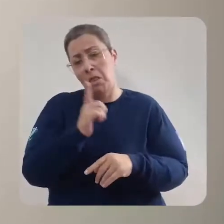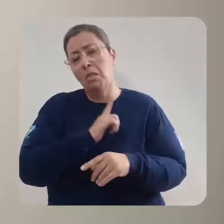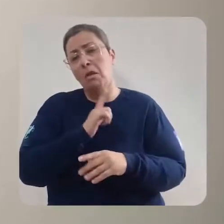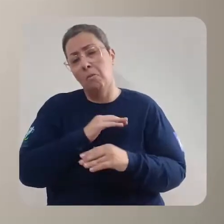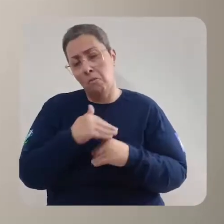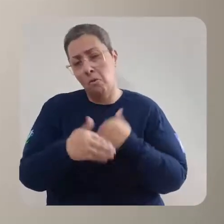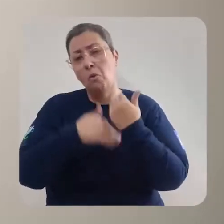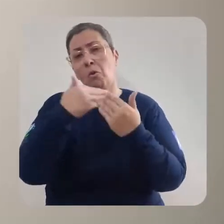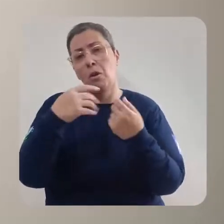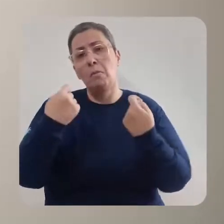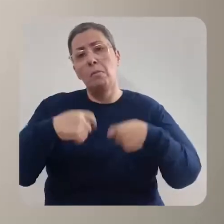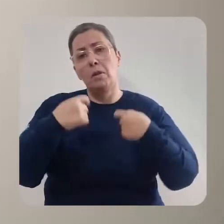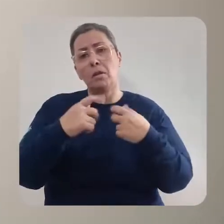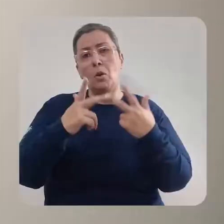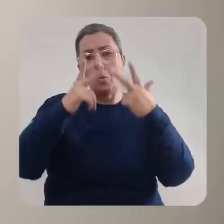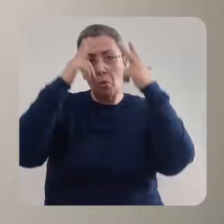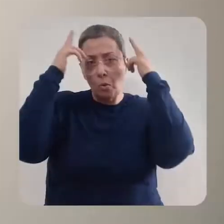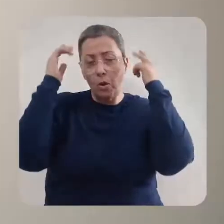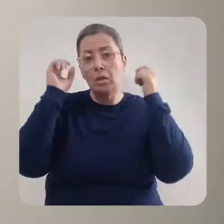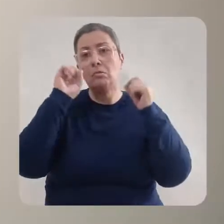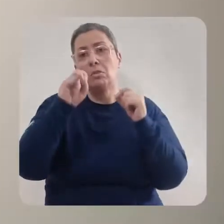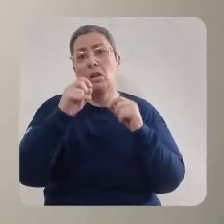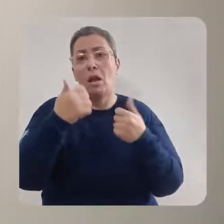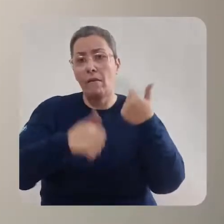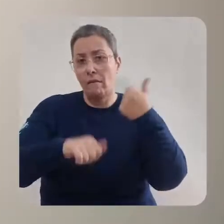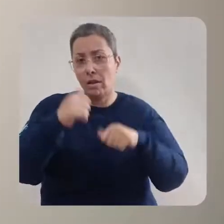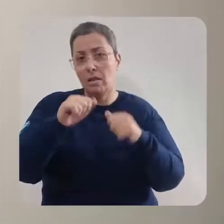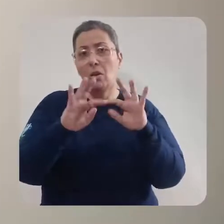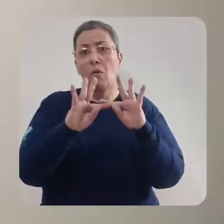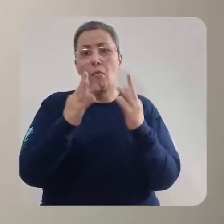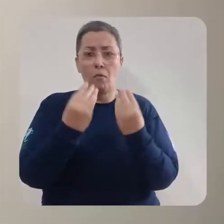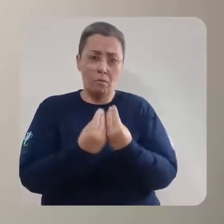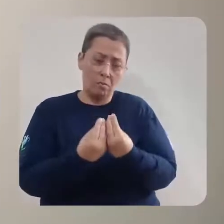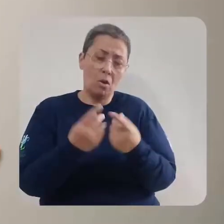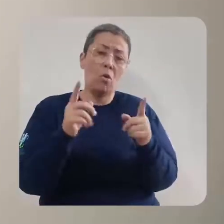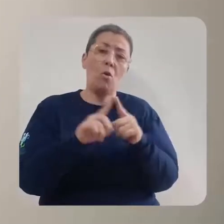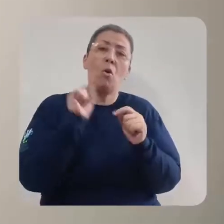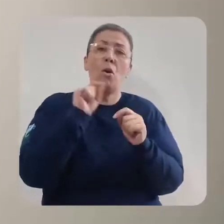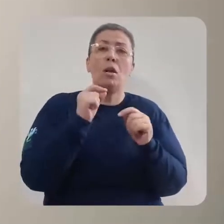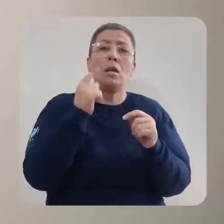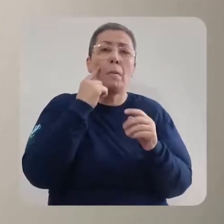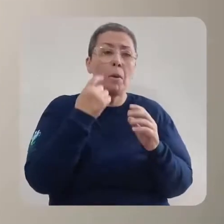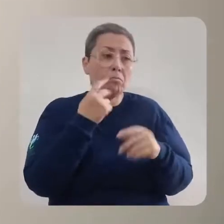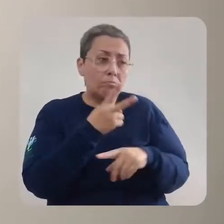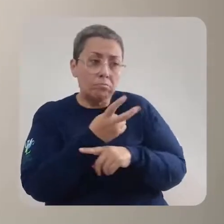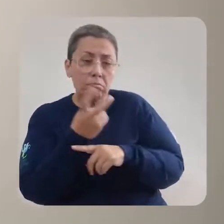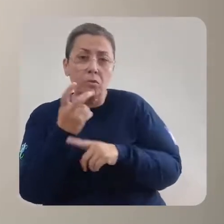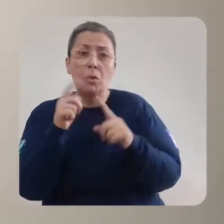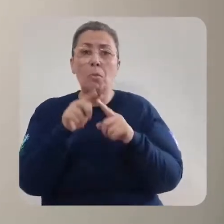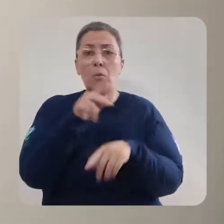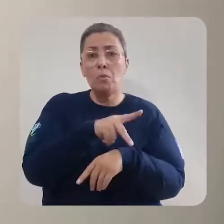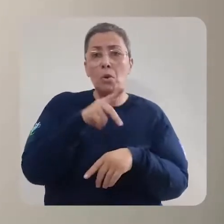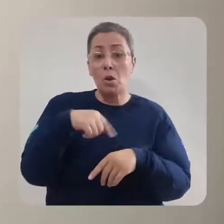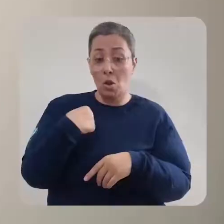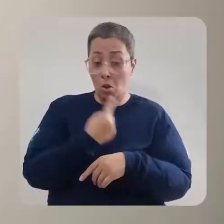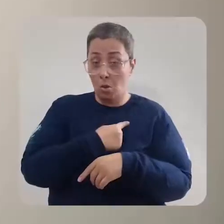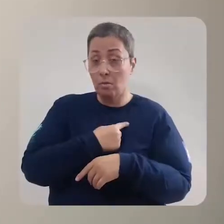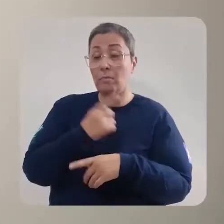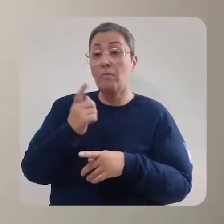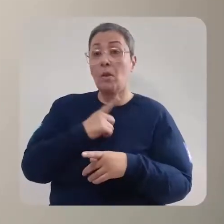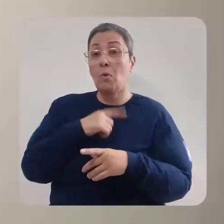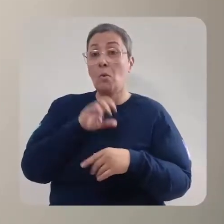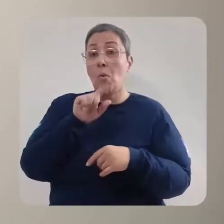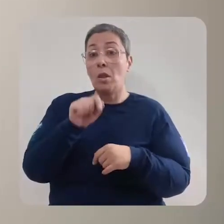que essa criança necessitar desse corte, segundo a avaliação da sua família e a observação do professor. Porque nós,